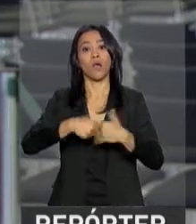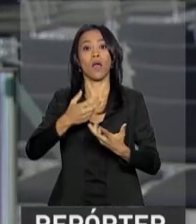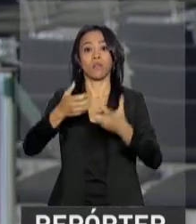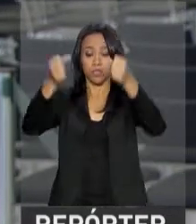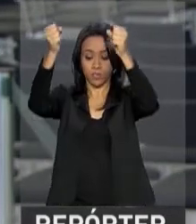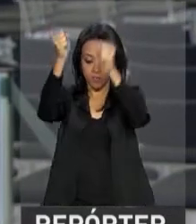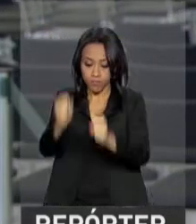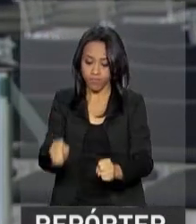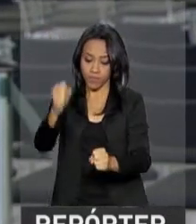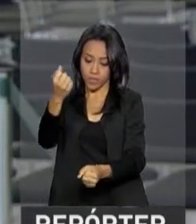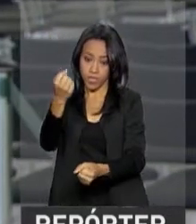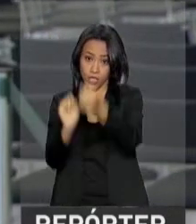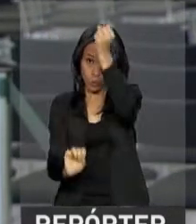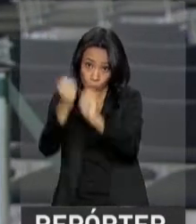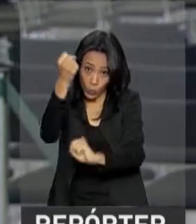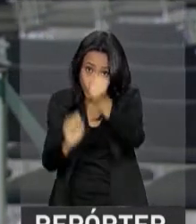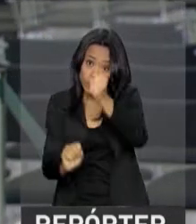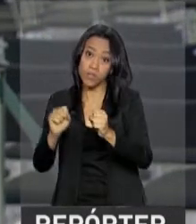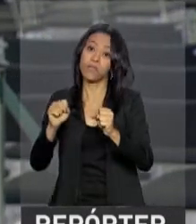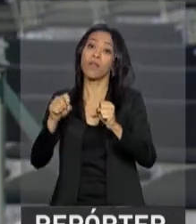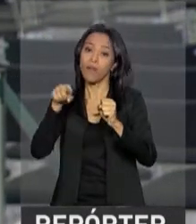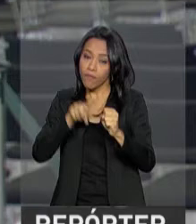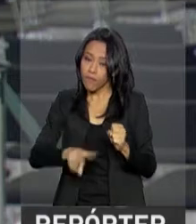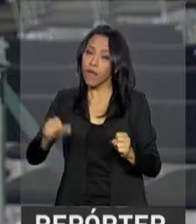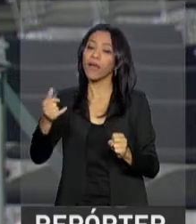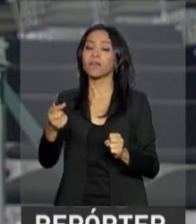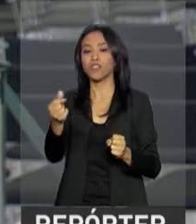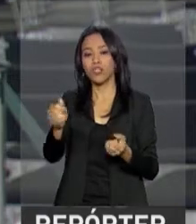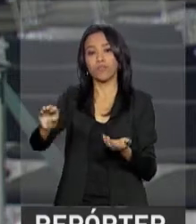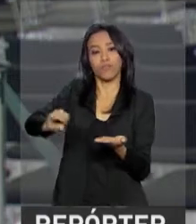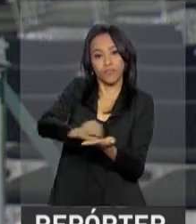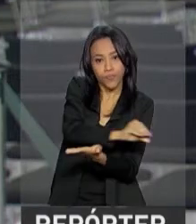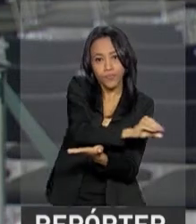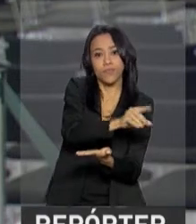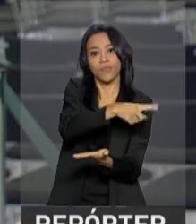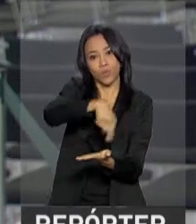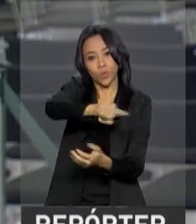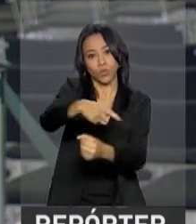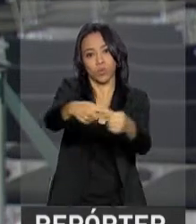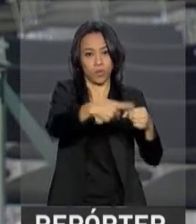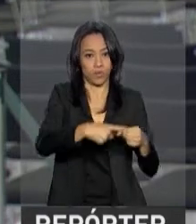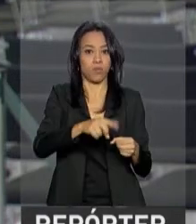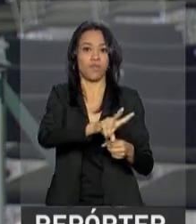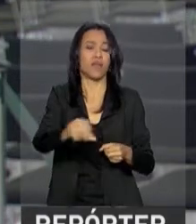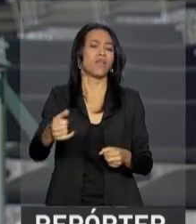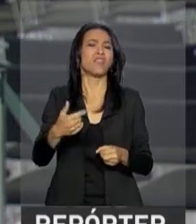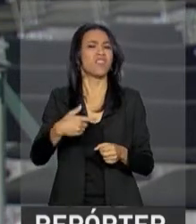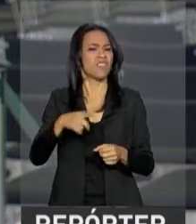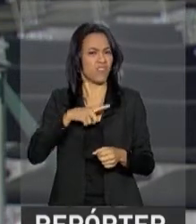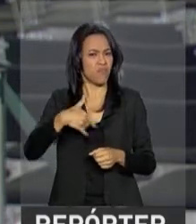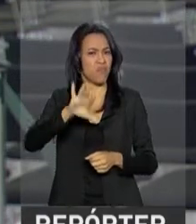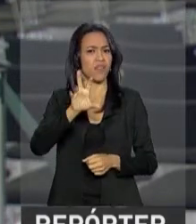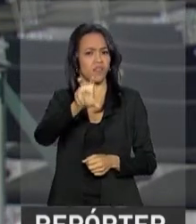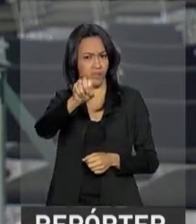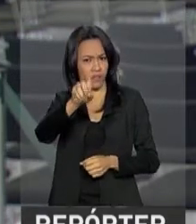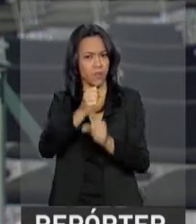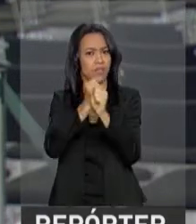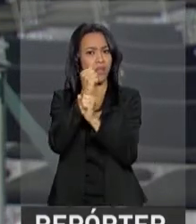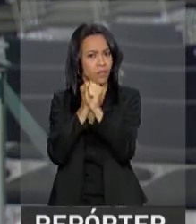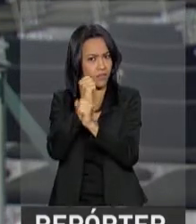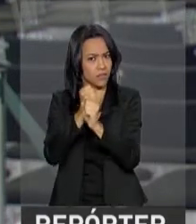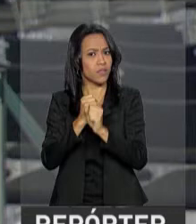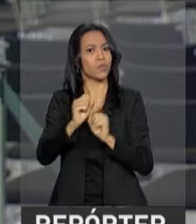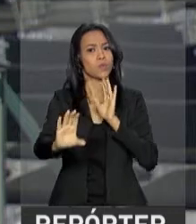seus territórios também vão receber uma parcela desses recursos o código de mineração está em vigor há mais de 50 anos e as